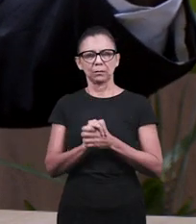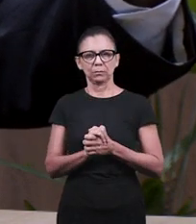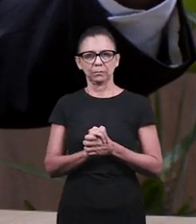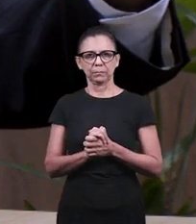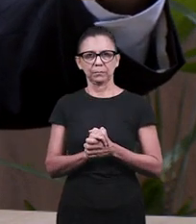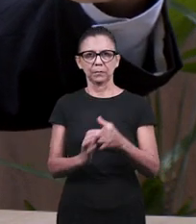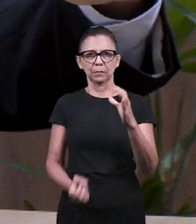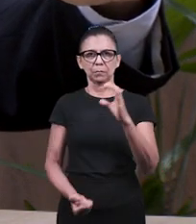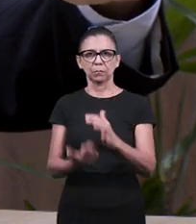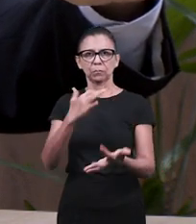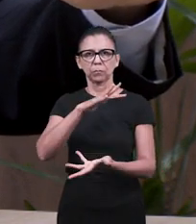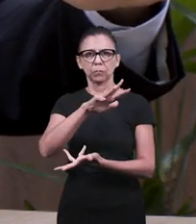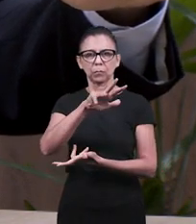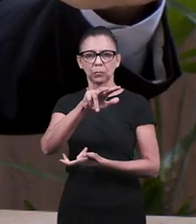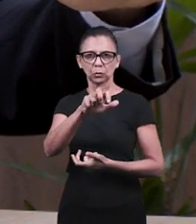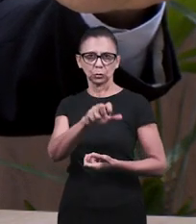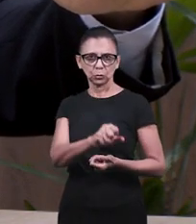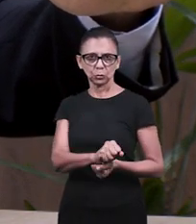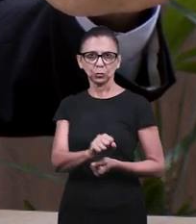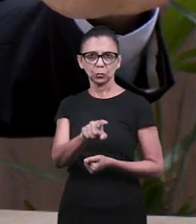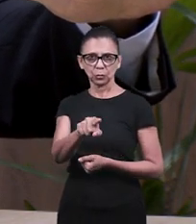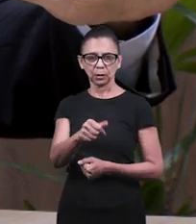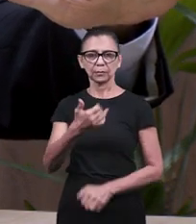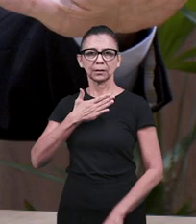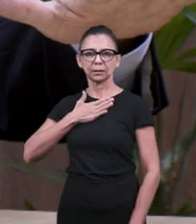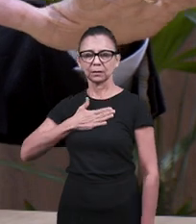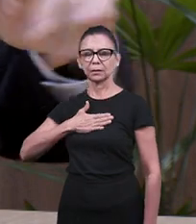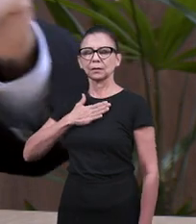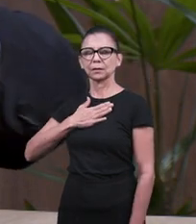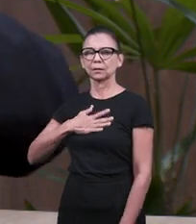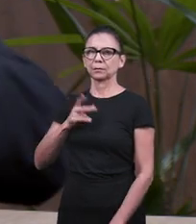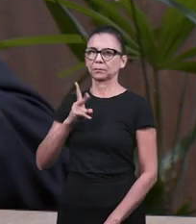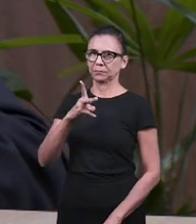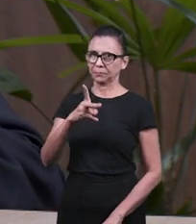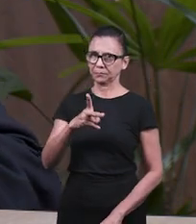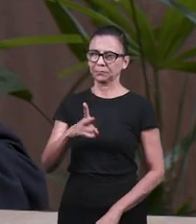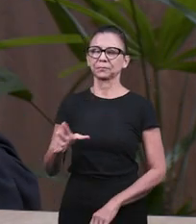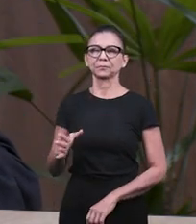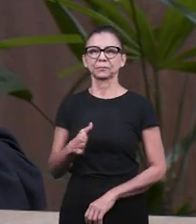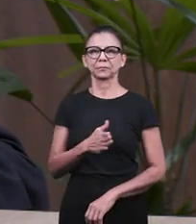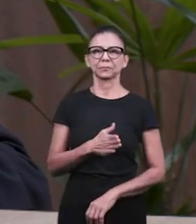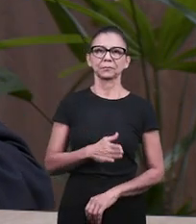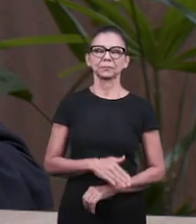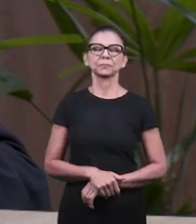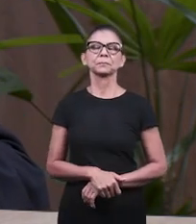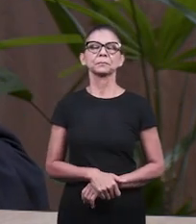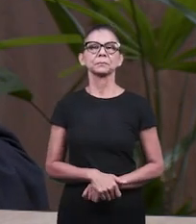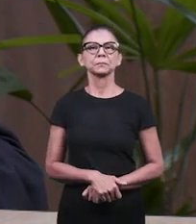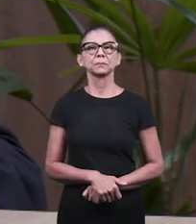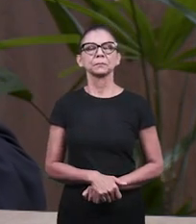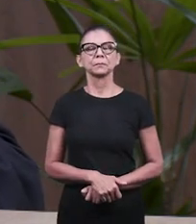prontas desde a fundação do mundo. Aí você entra no repouso. Continuando, hein?